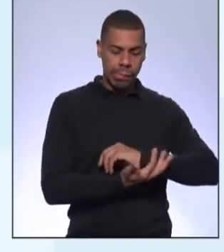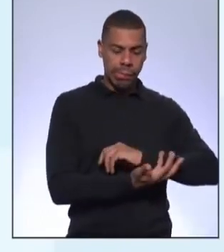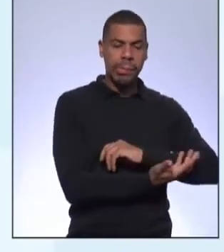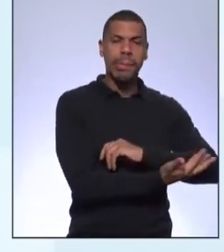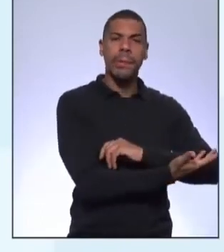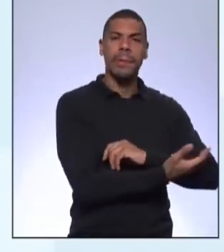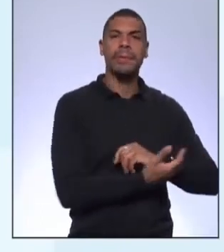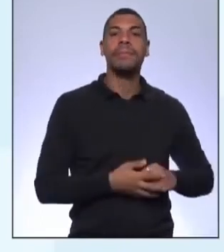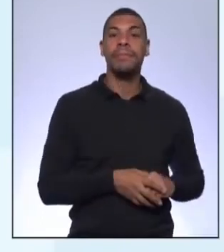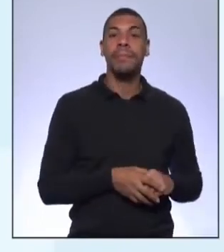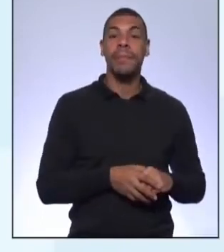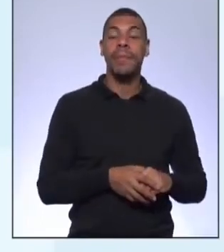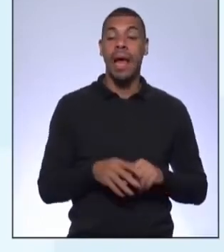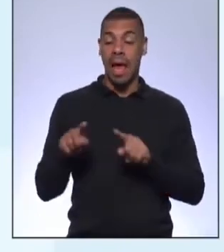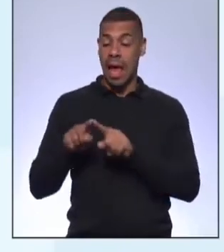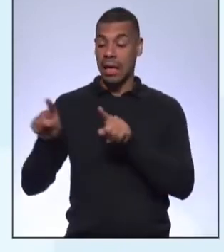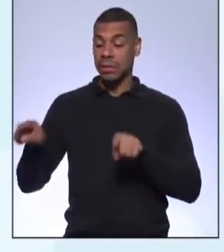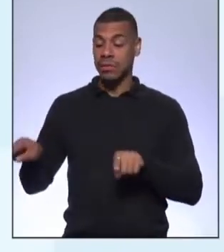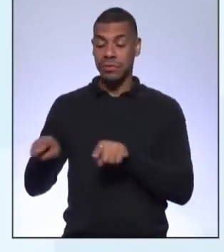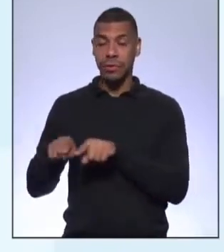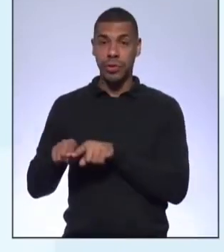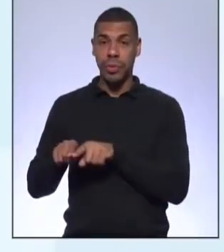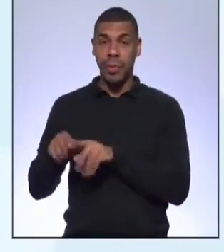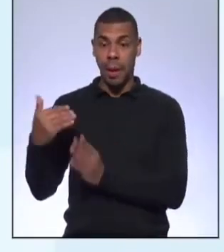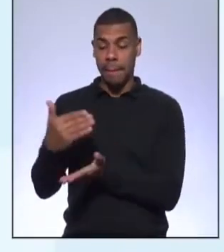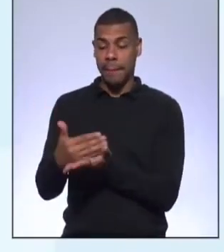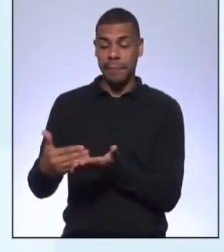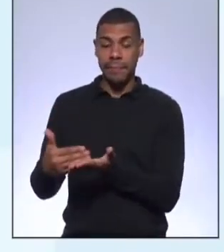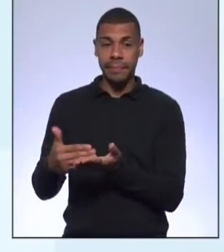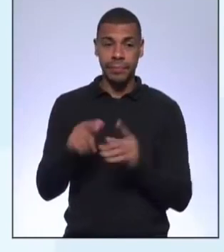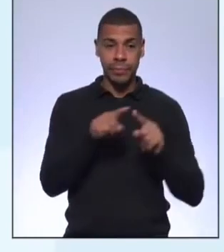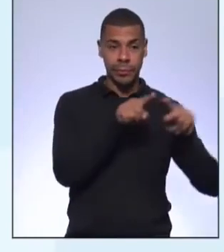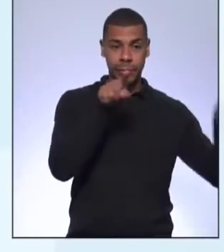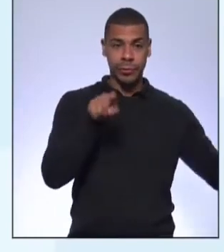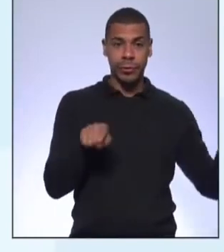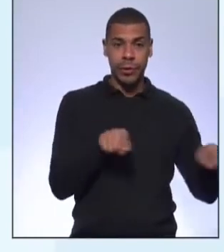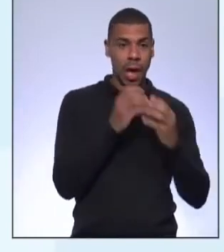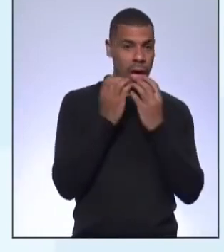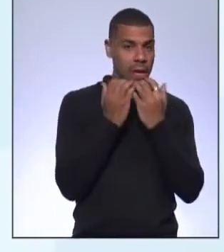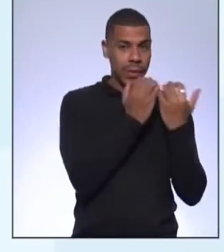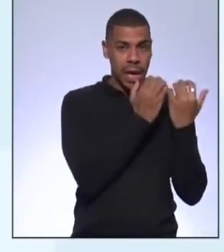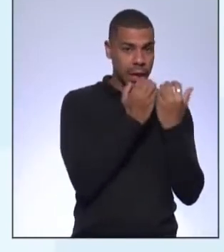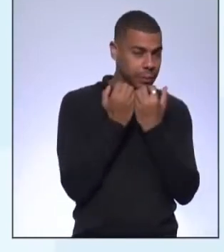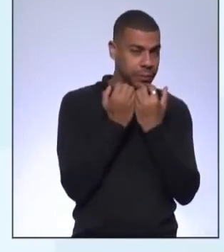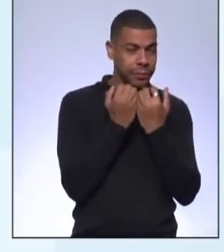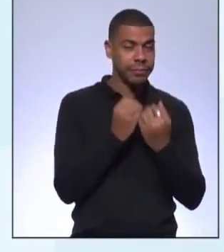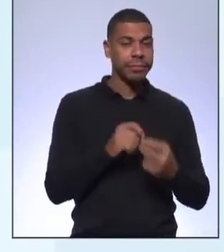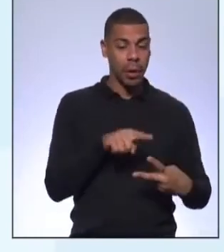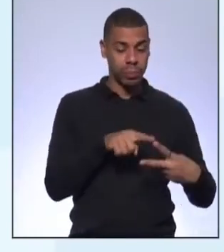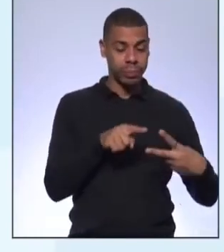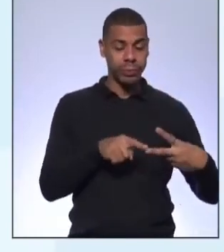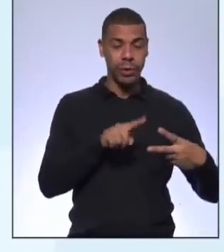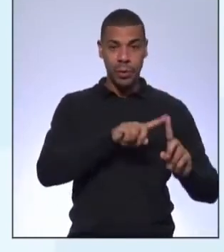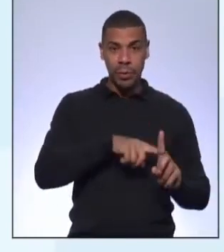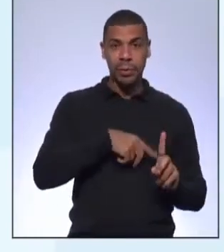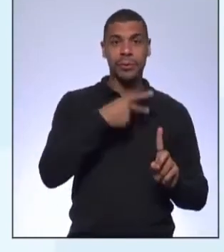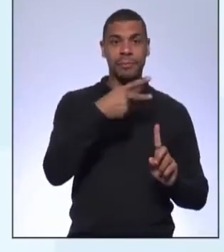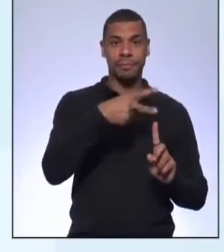é metade da plantação de milho, consequentemente, a plantação de milho é o dobro da plantação de feijão, da cultura